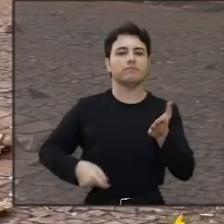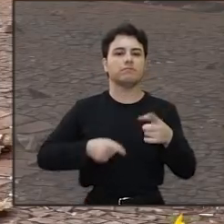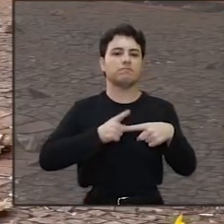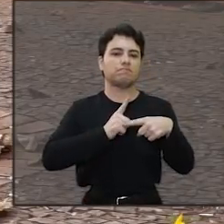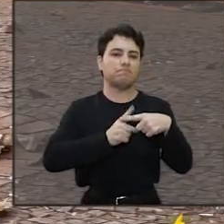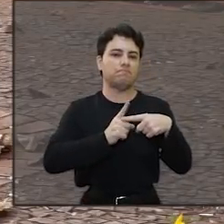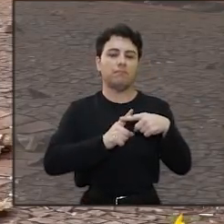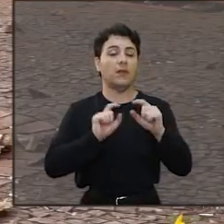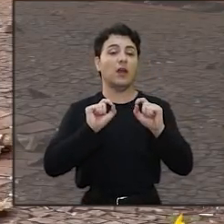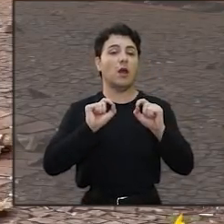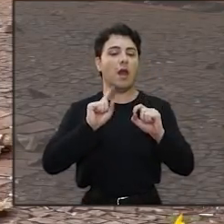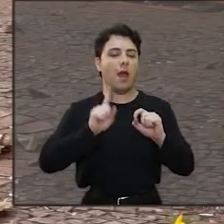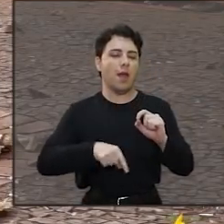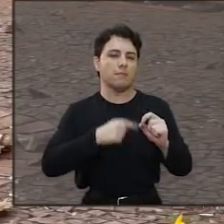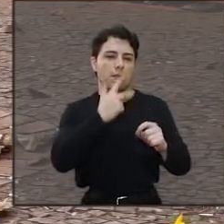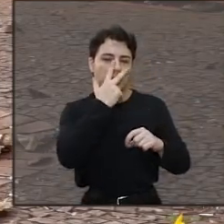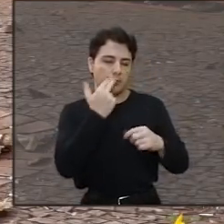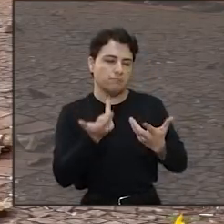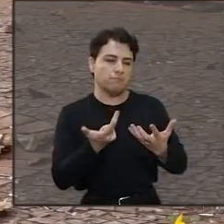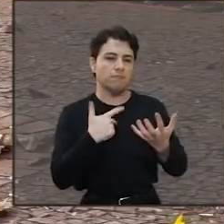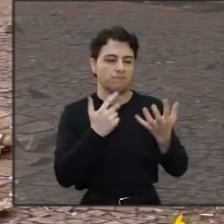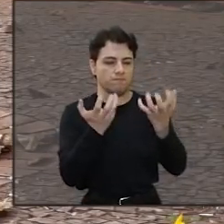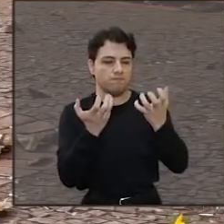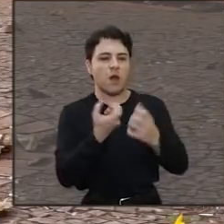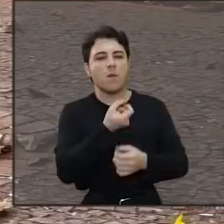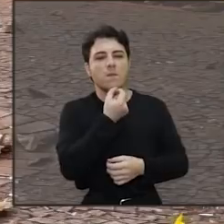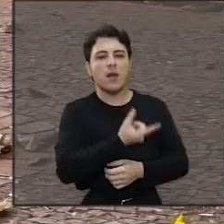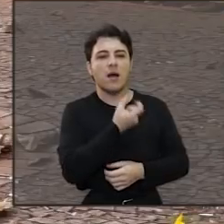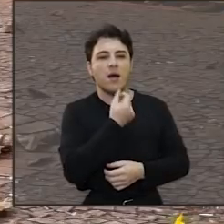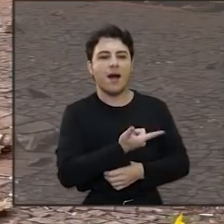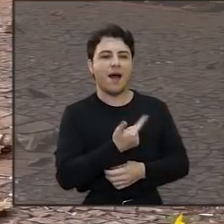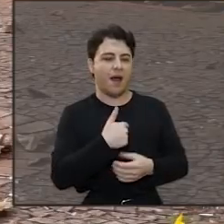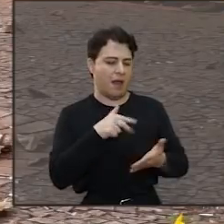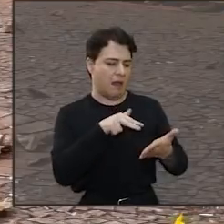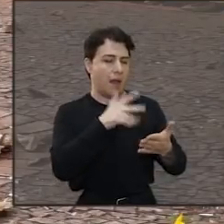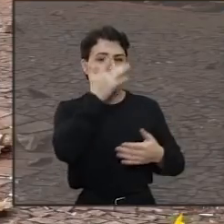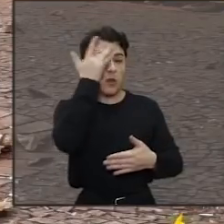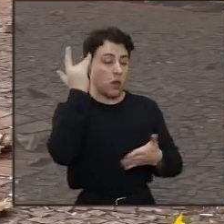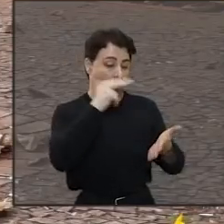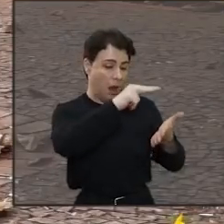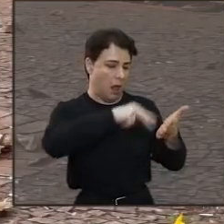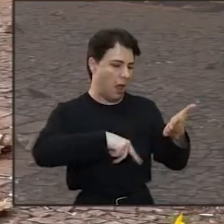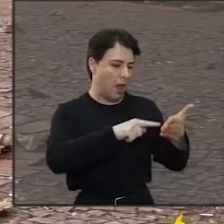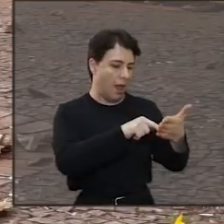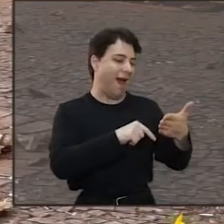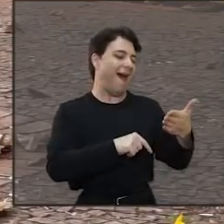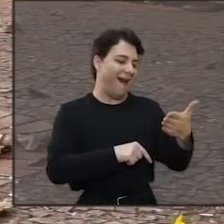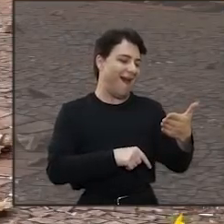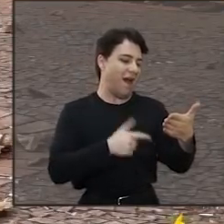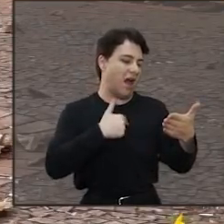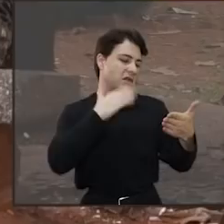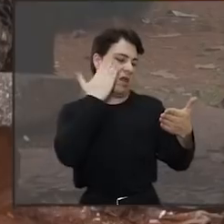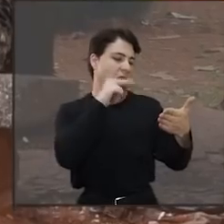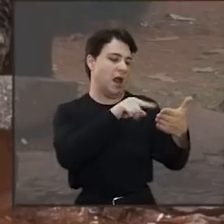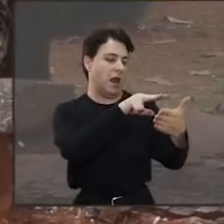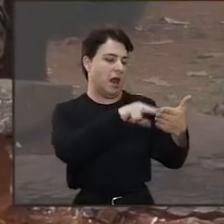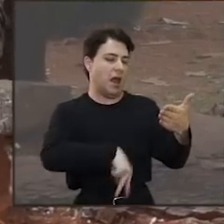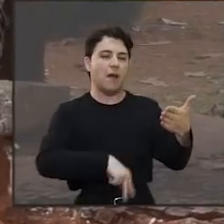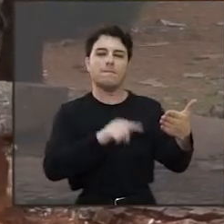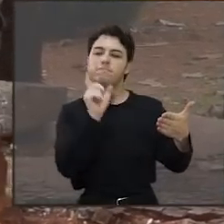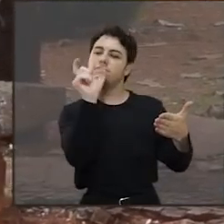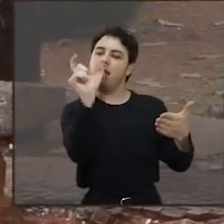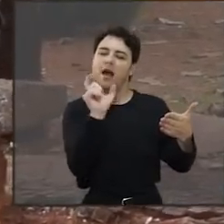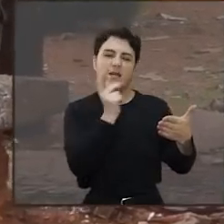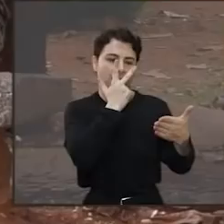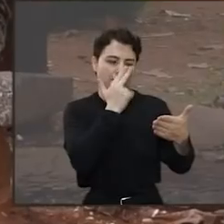que fosse criar um certo humor, eu diria, até na pessoa que está lendo. Ela fala, entendi o que ele quis